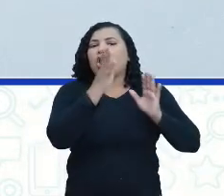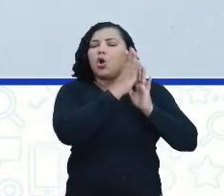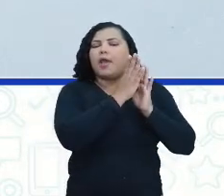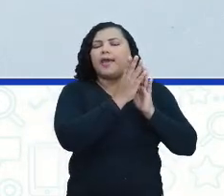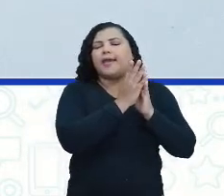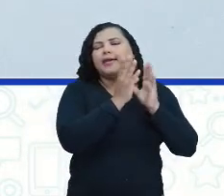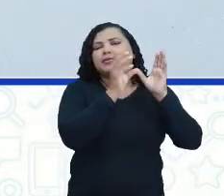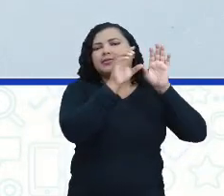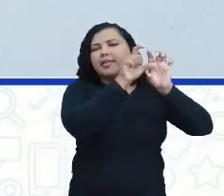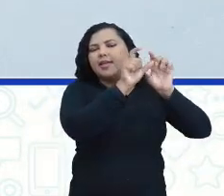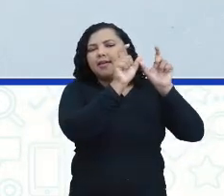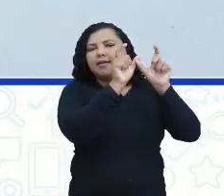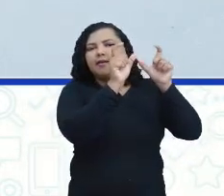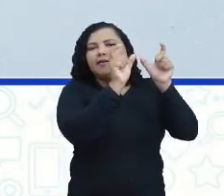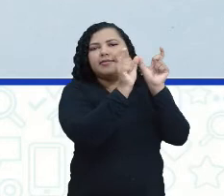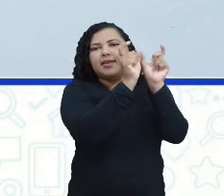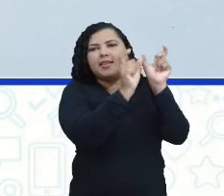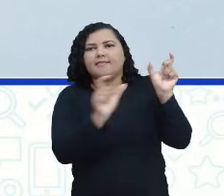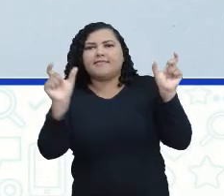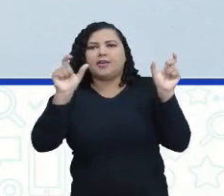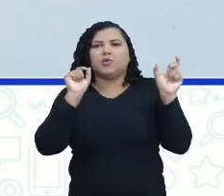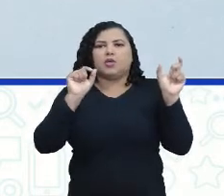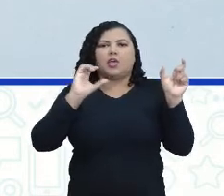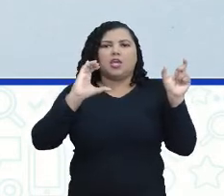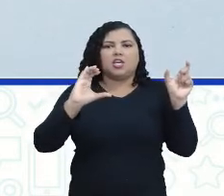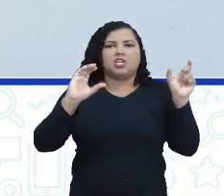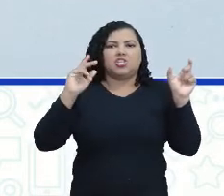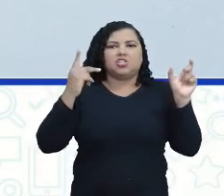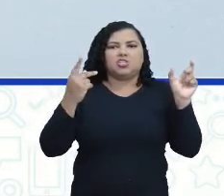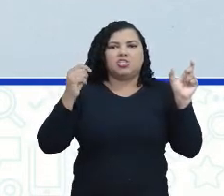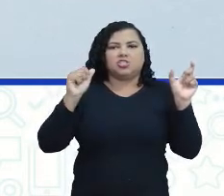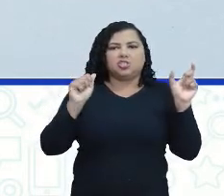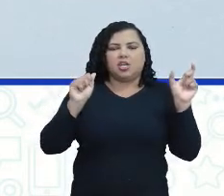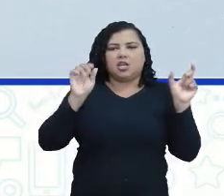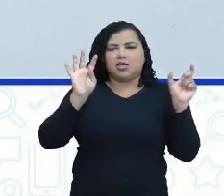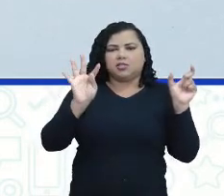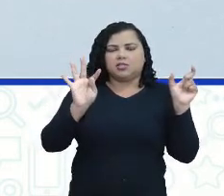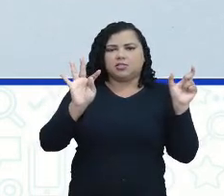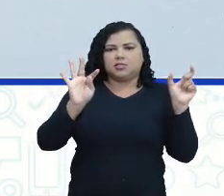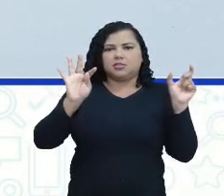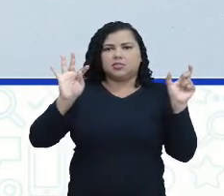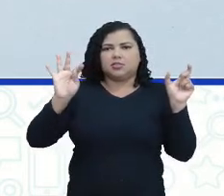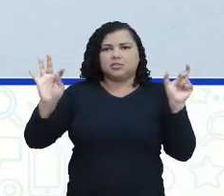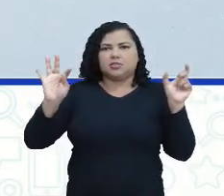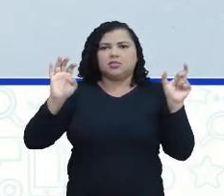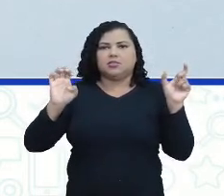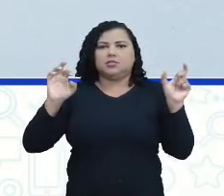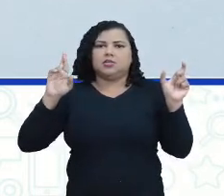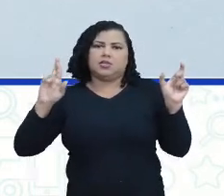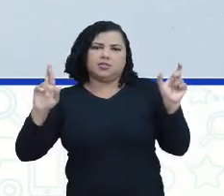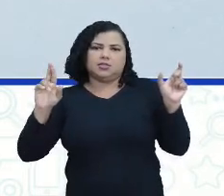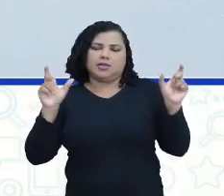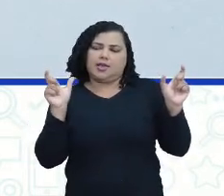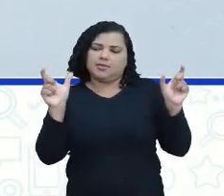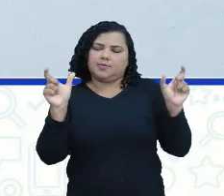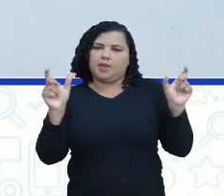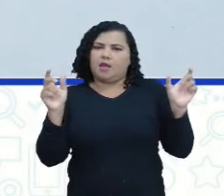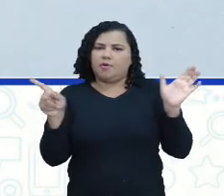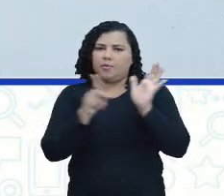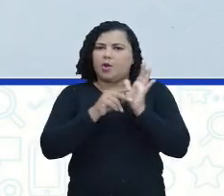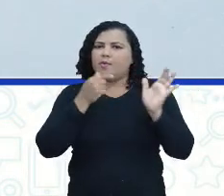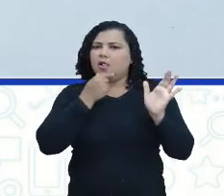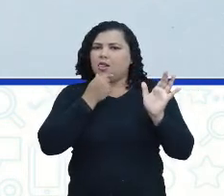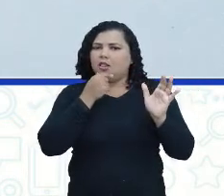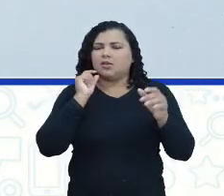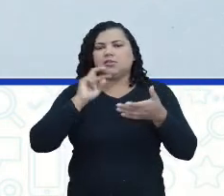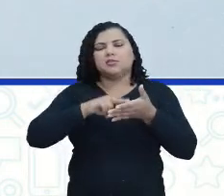significa conversa rápida e fiada. Então, seria essa conversa sem muito aprofundamento, aquela conversa rápida,